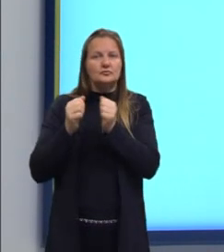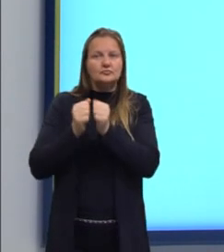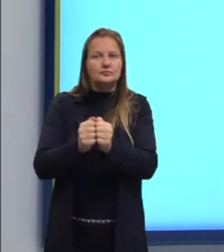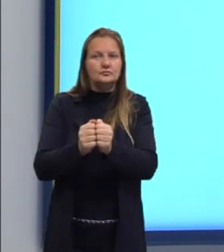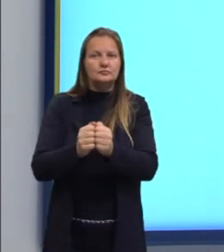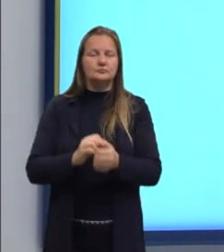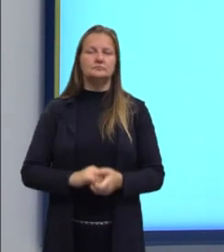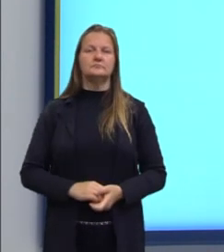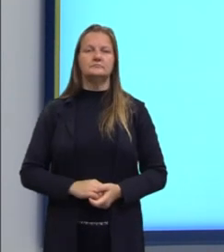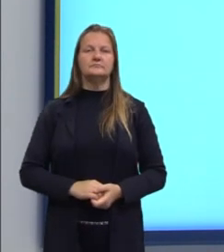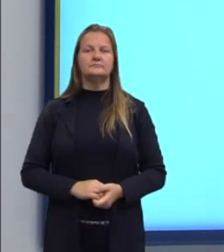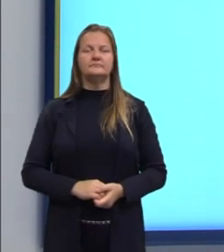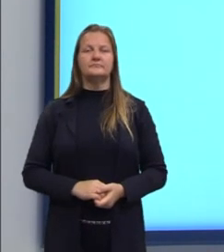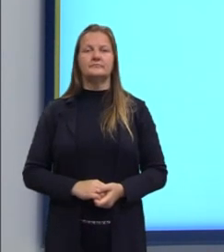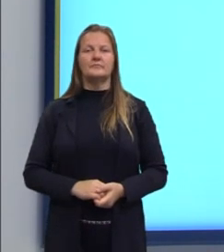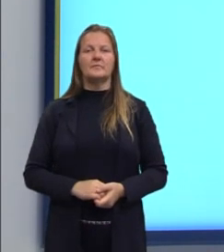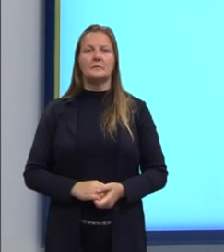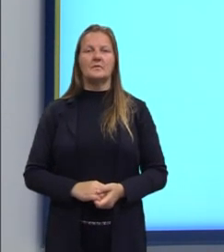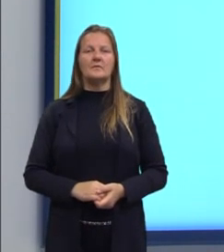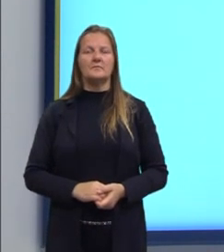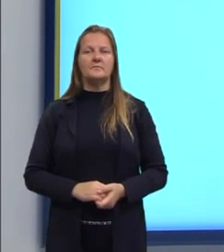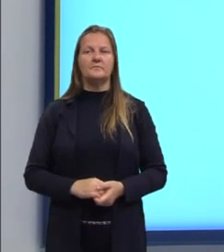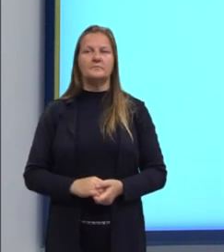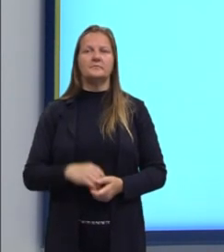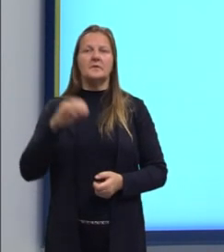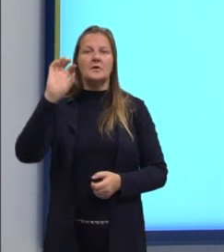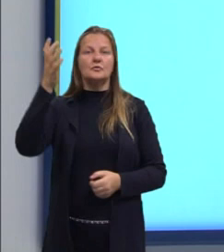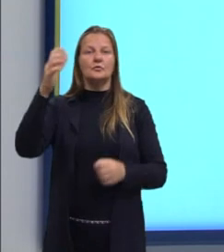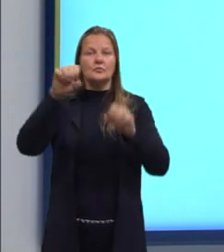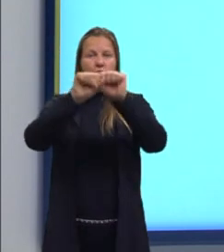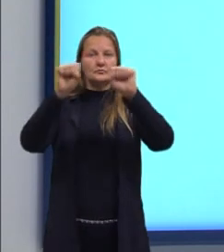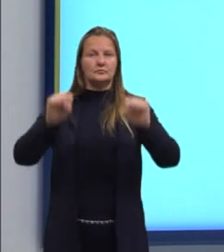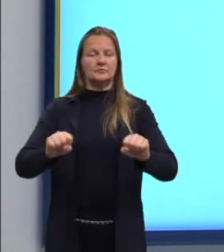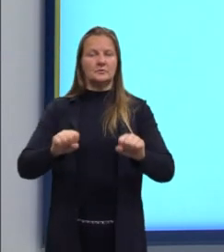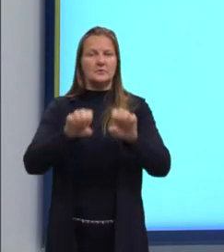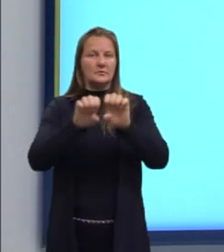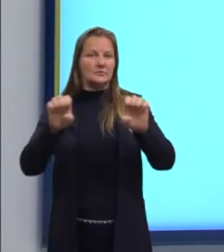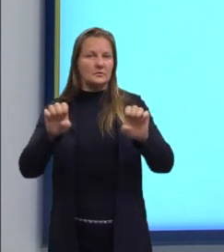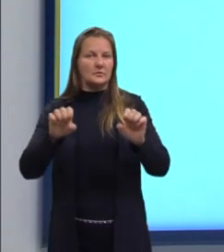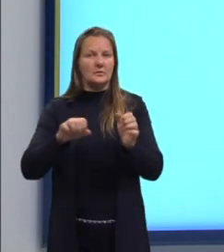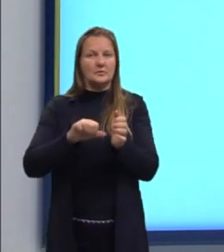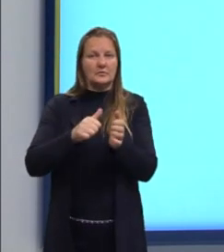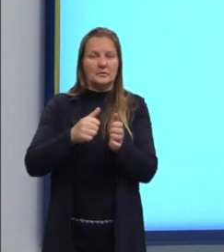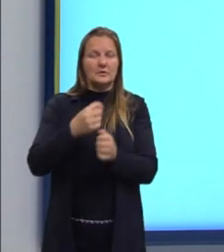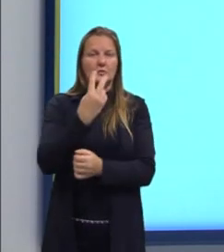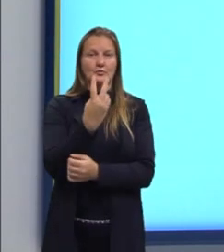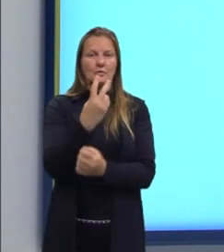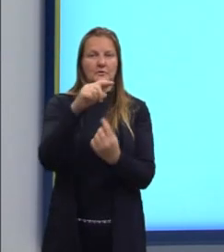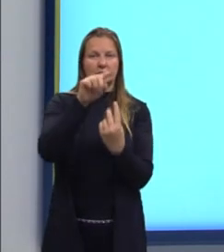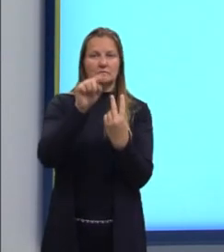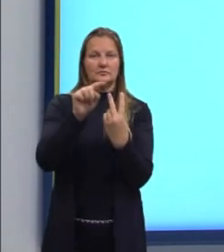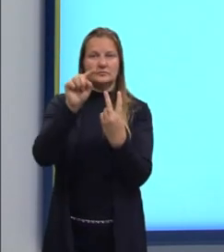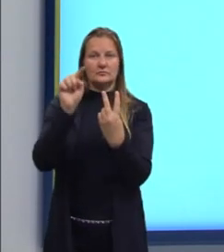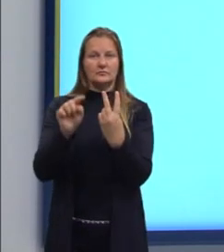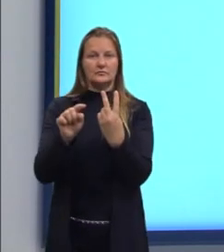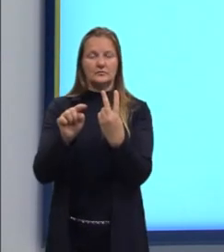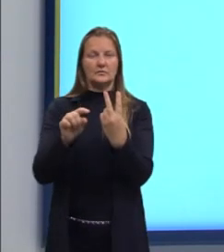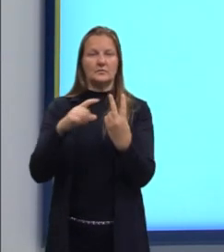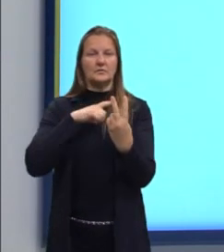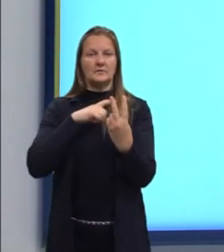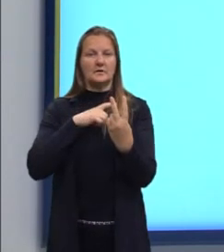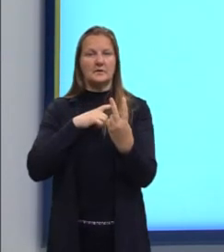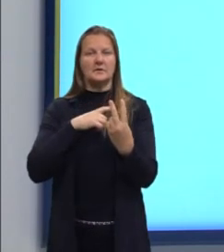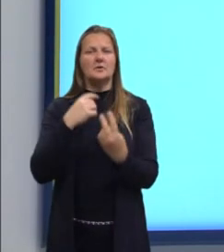então a solução de um sistema de equações do primeiro grau com duas incógnitas quando existe